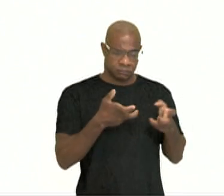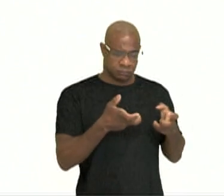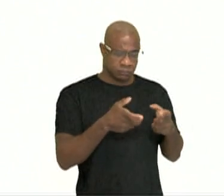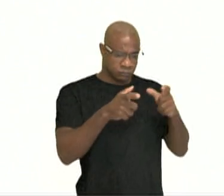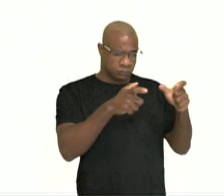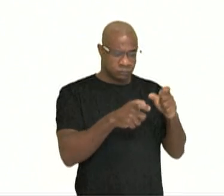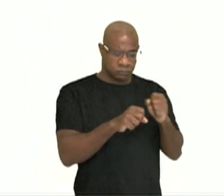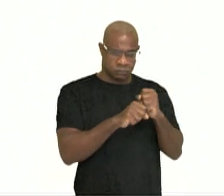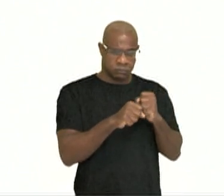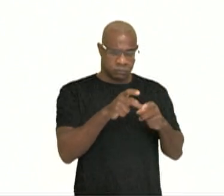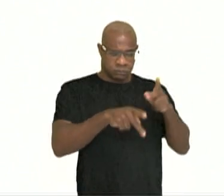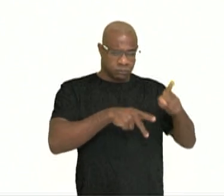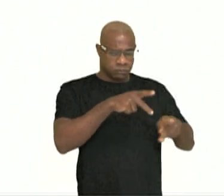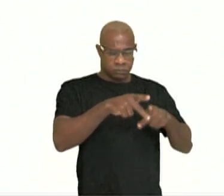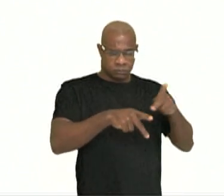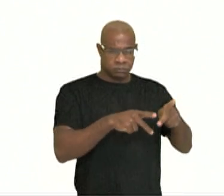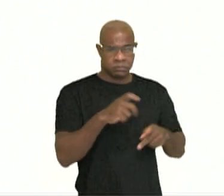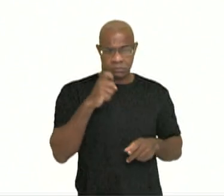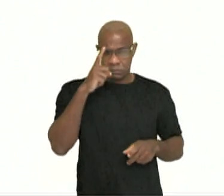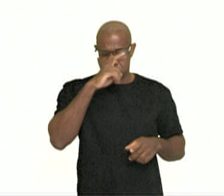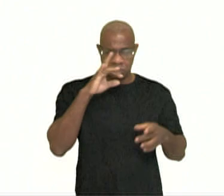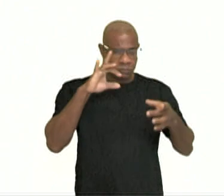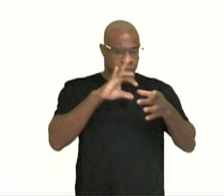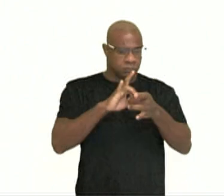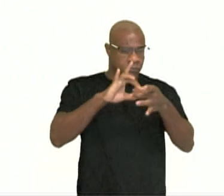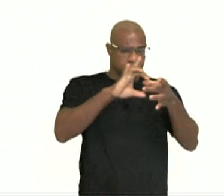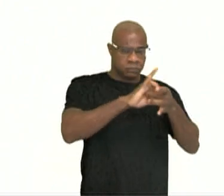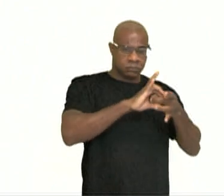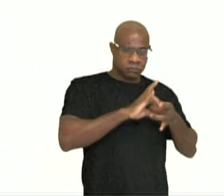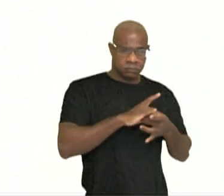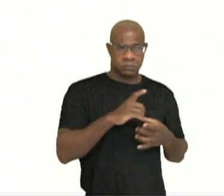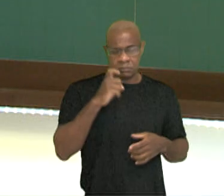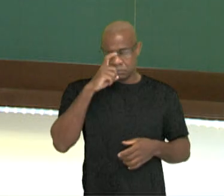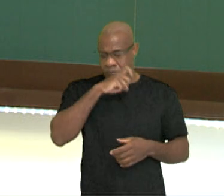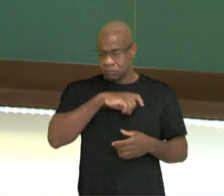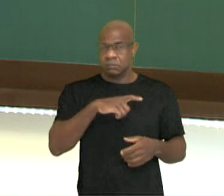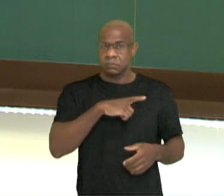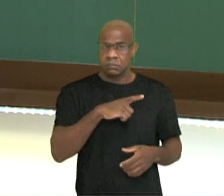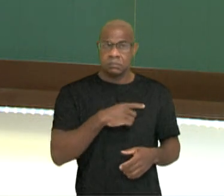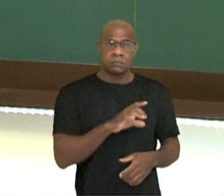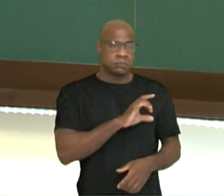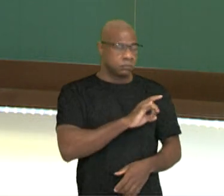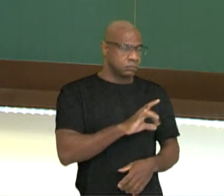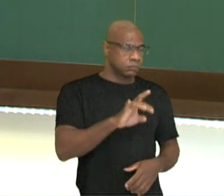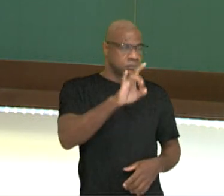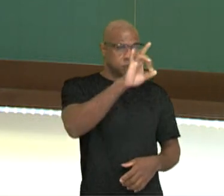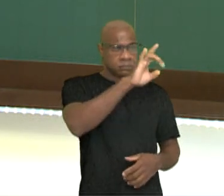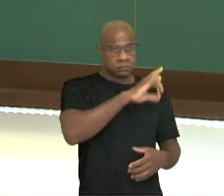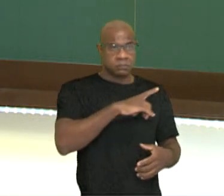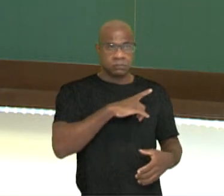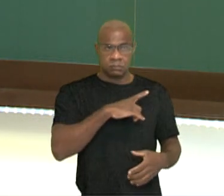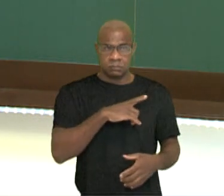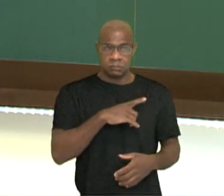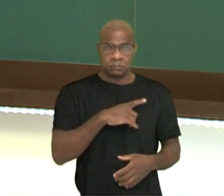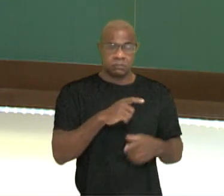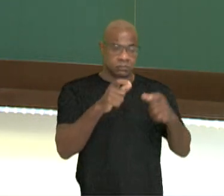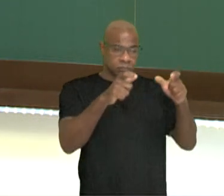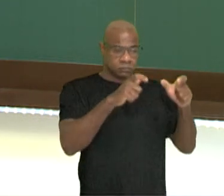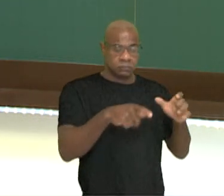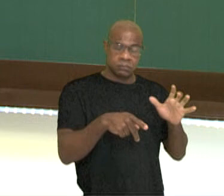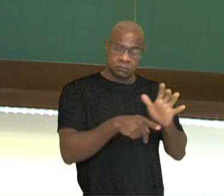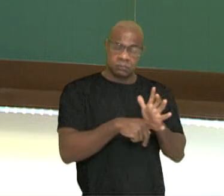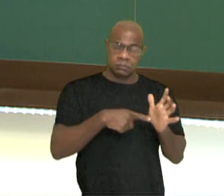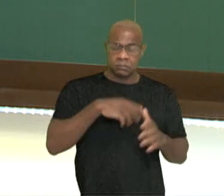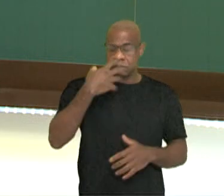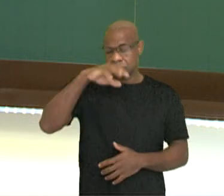tinha bastante dificuldade de ligação entre um ponto e outro. Cada um desses vice-reinos vai ter o seu governo local, mas vão